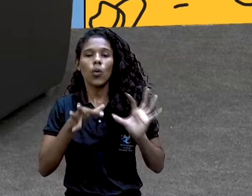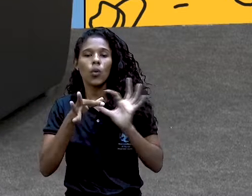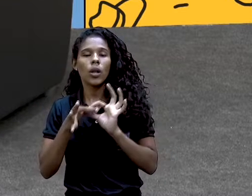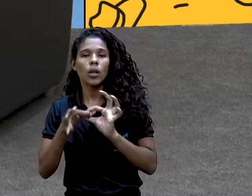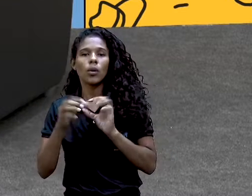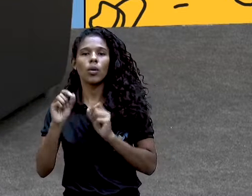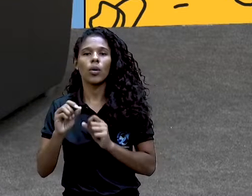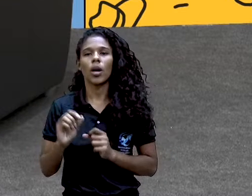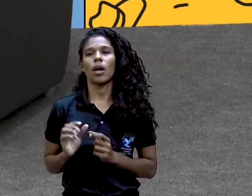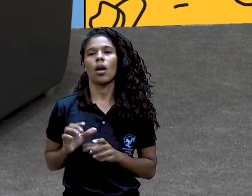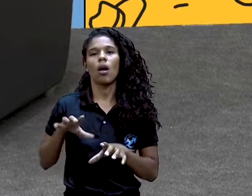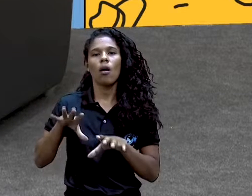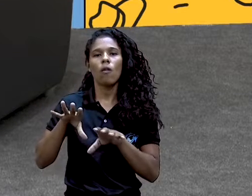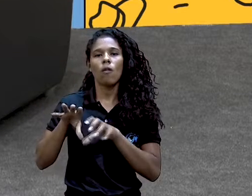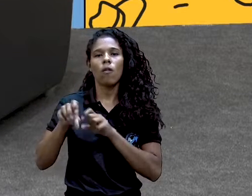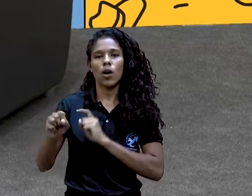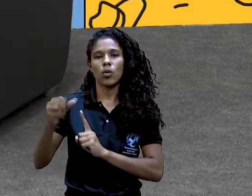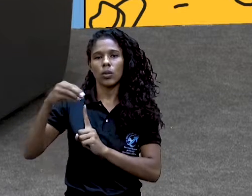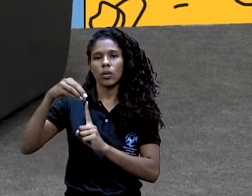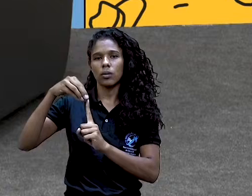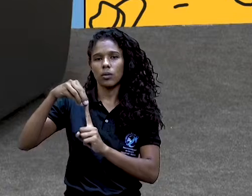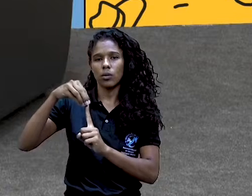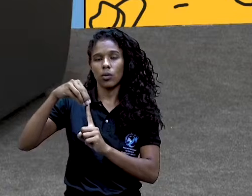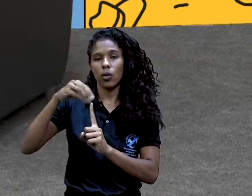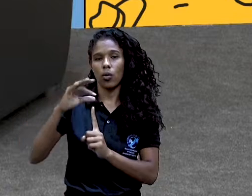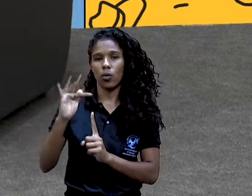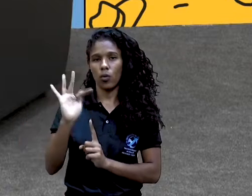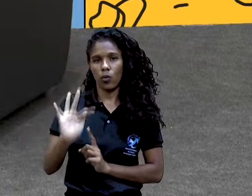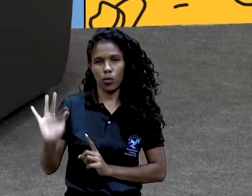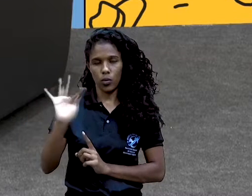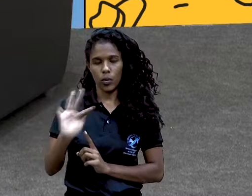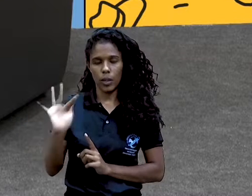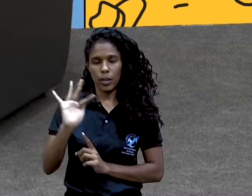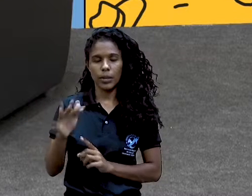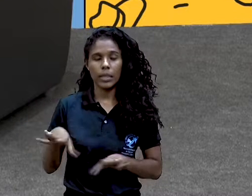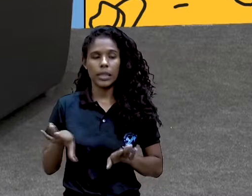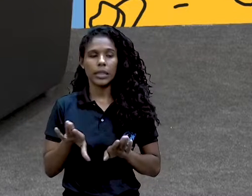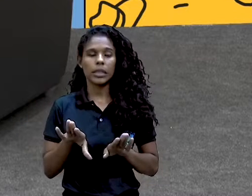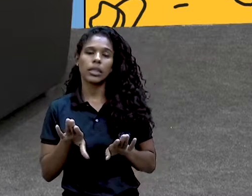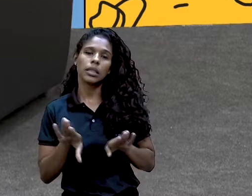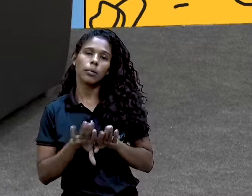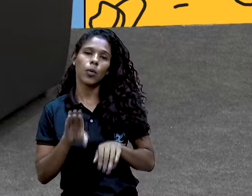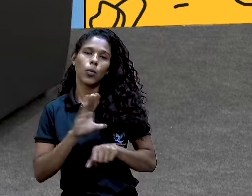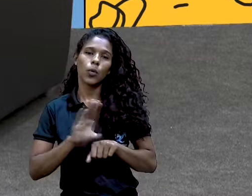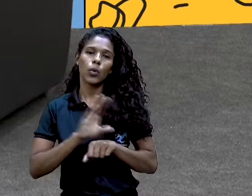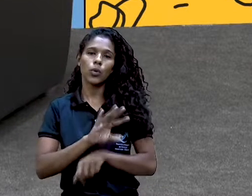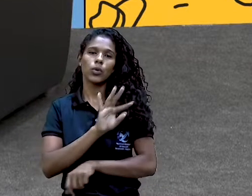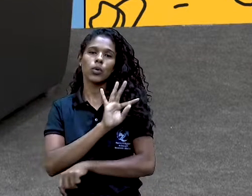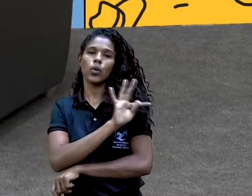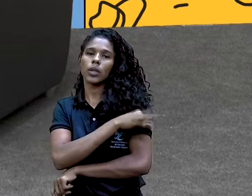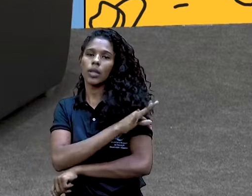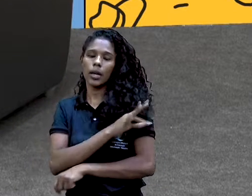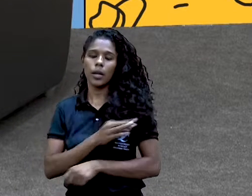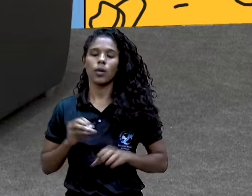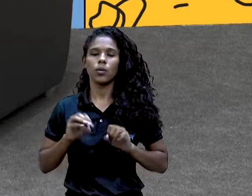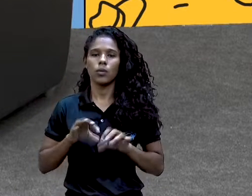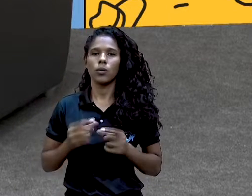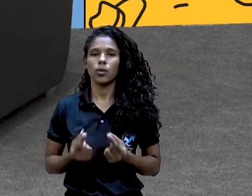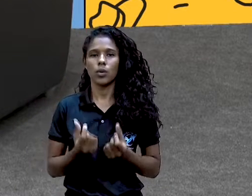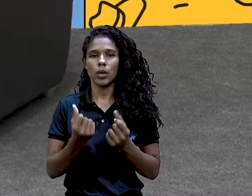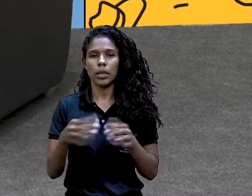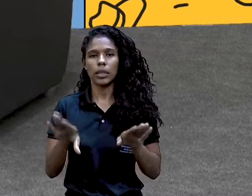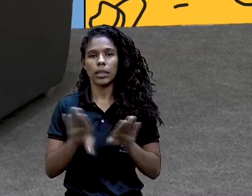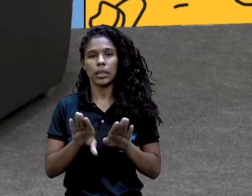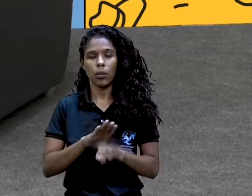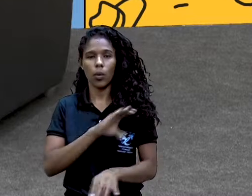formação técnica dos cursos de finanças. Faço a coordenação também dos cursos técnicos de serviços públicos e